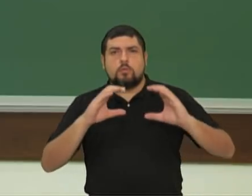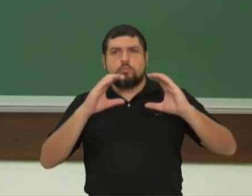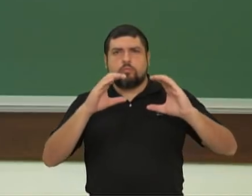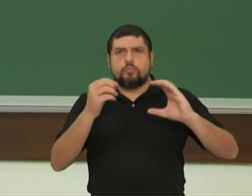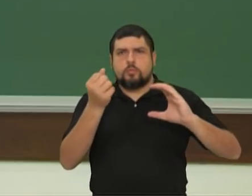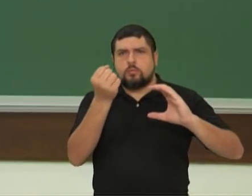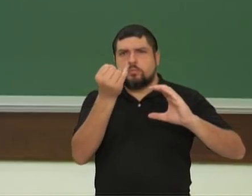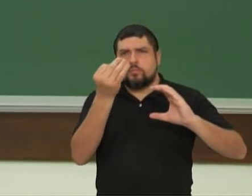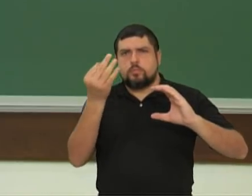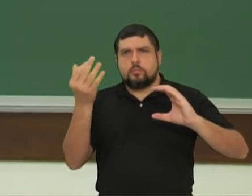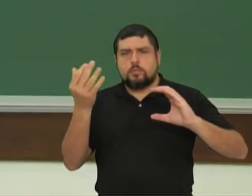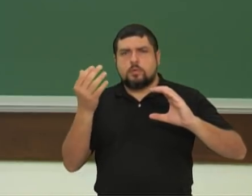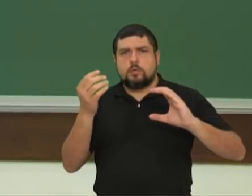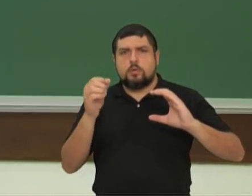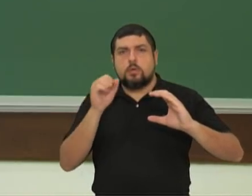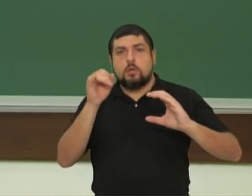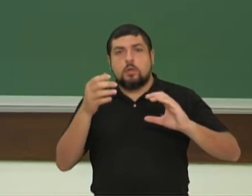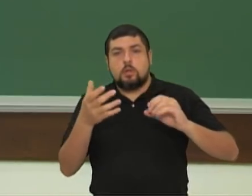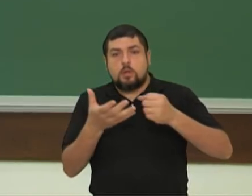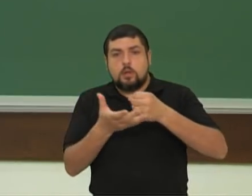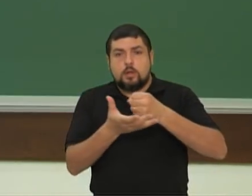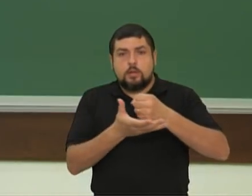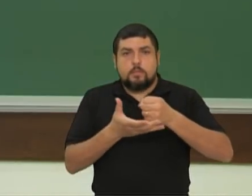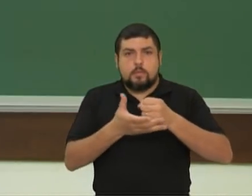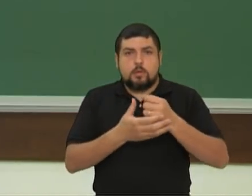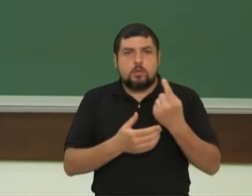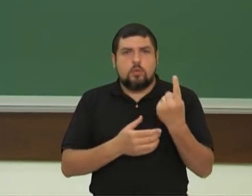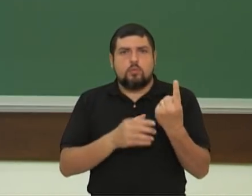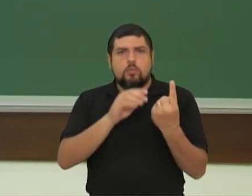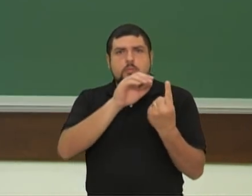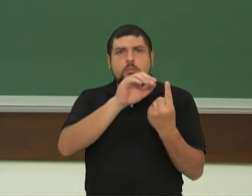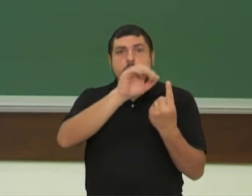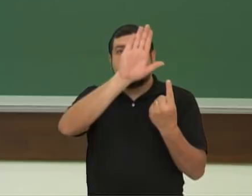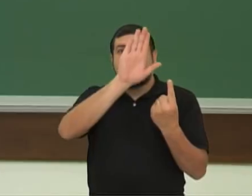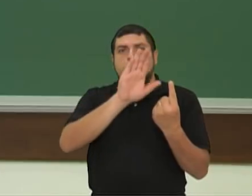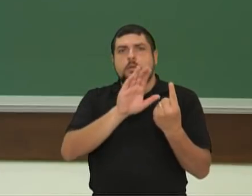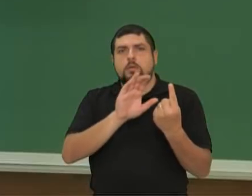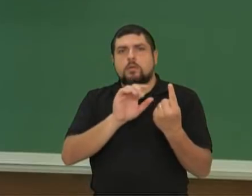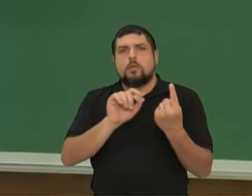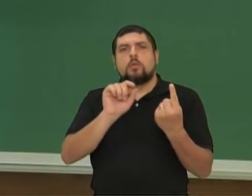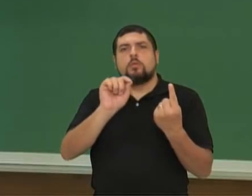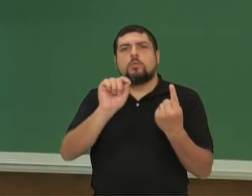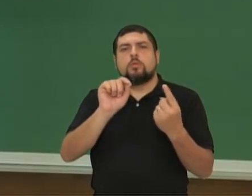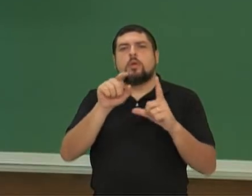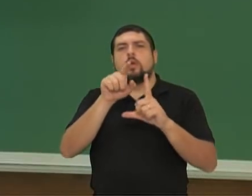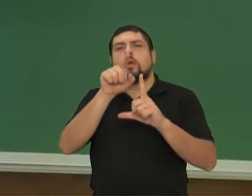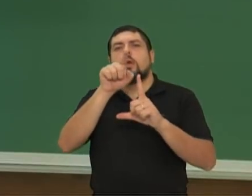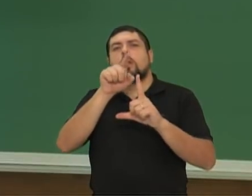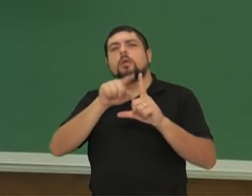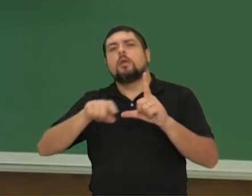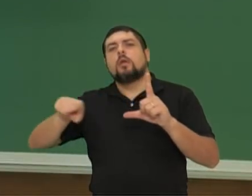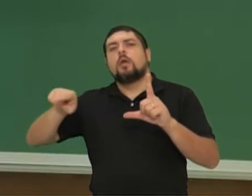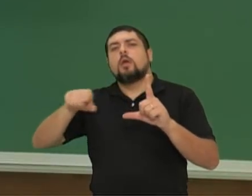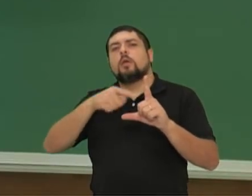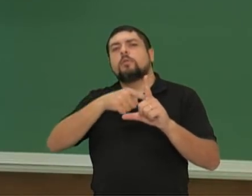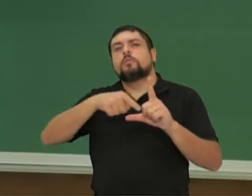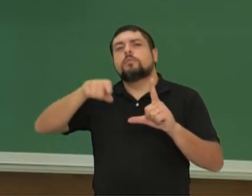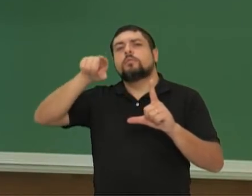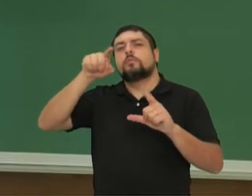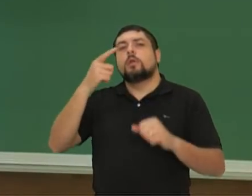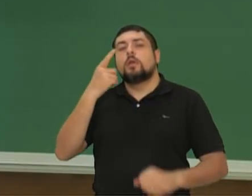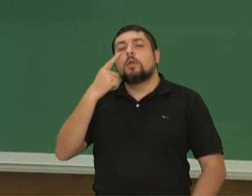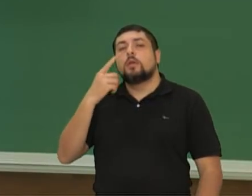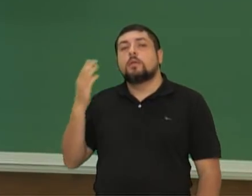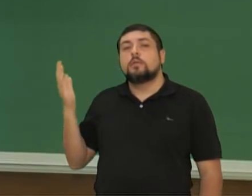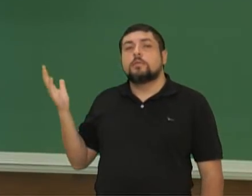a base é maior que 1, o gráfico é... E qual foi a sua resposta? Na tela, atenção, olha só.